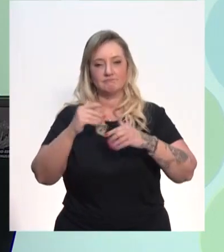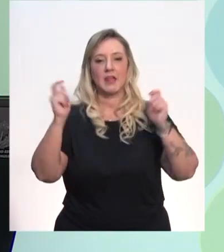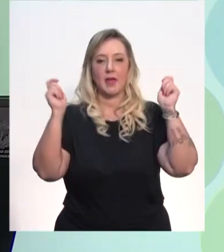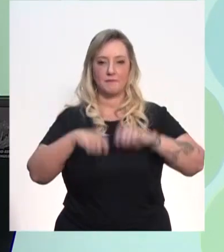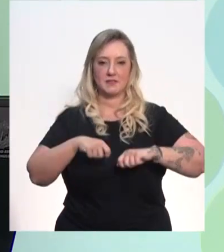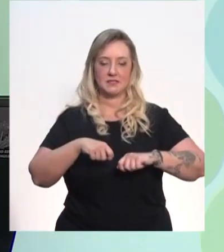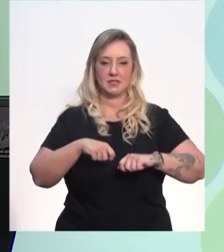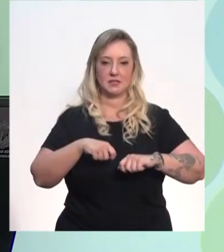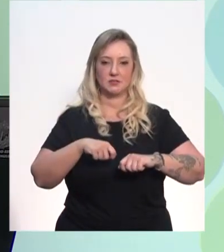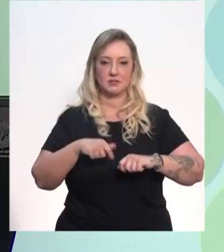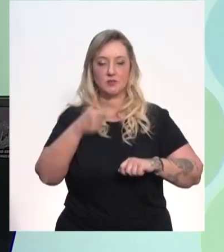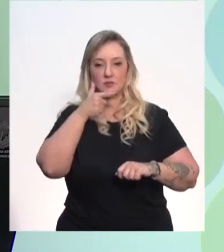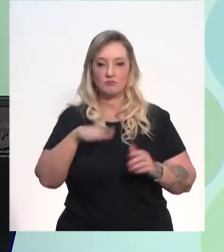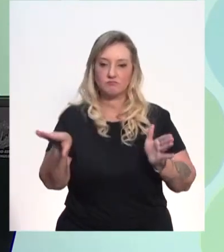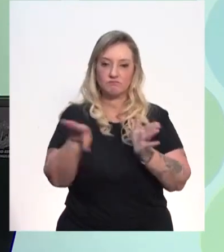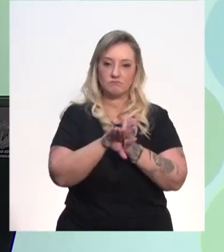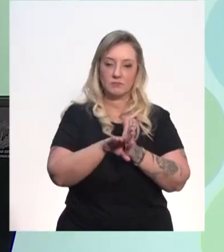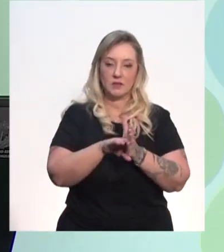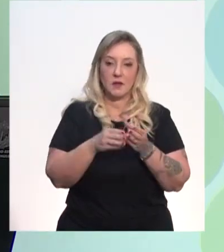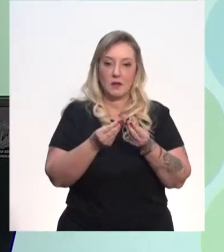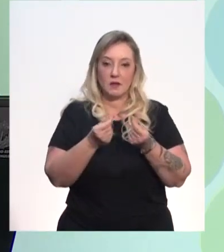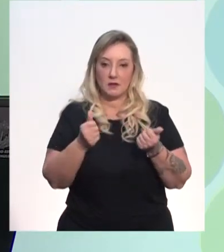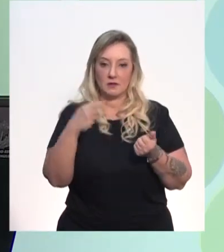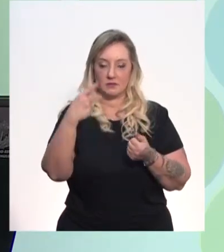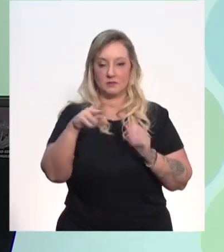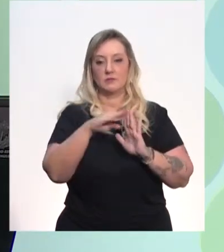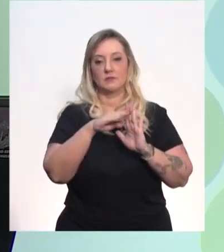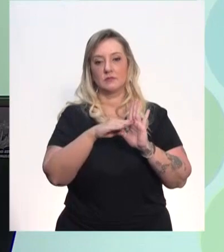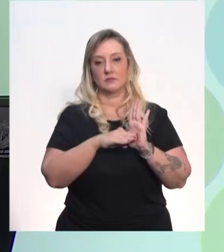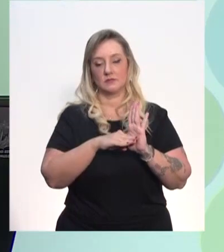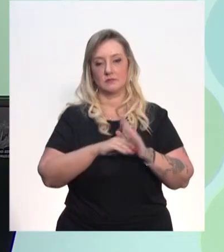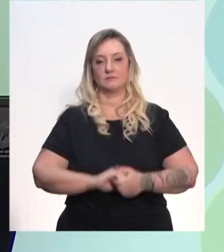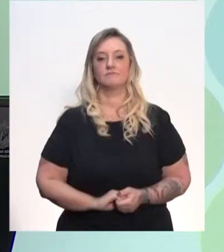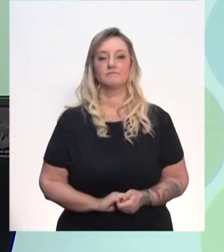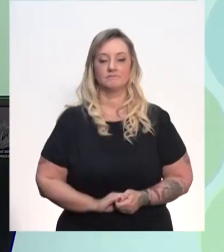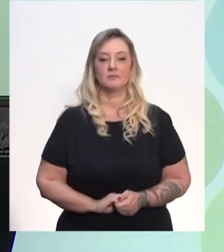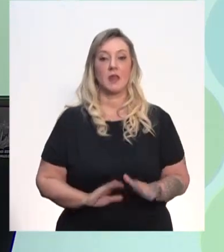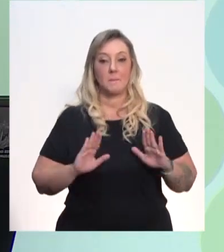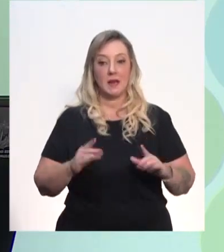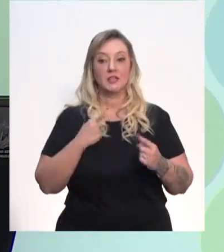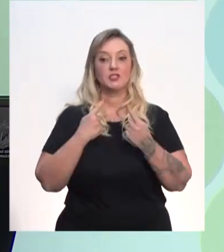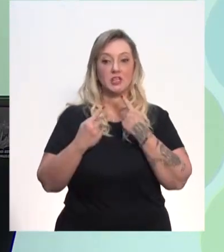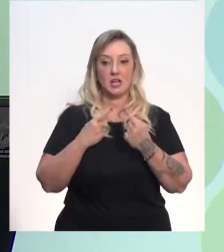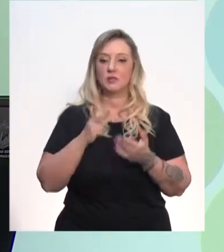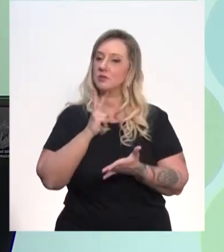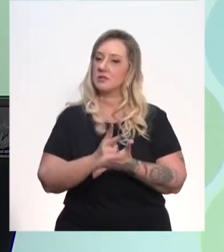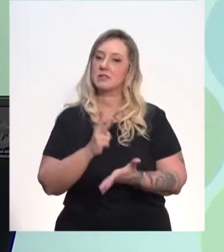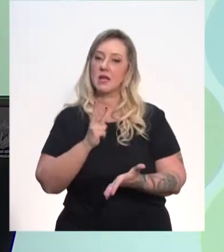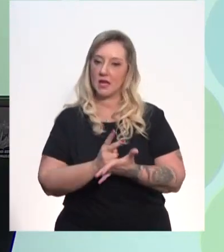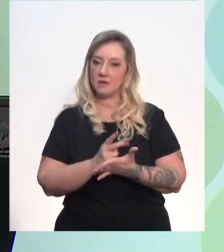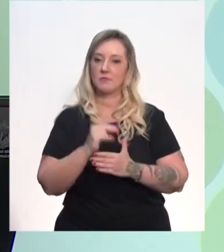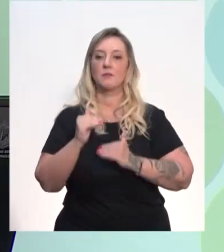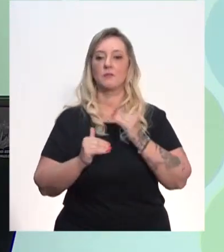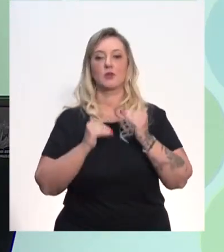com alguns professores coordenadores aqui, e todas essas contribuições elas